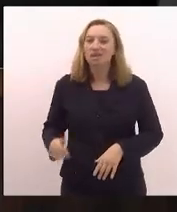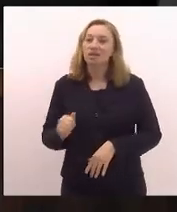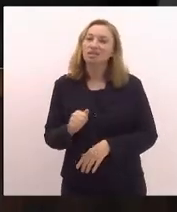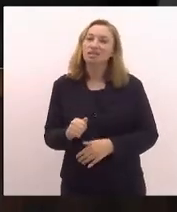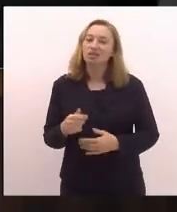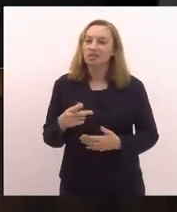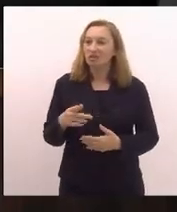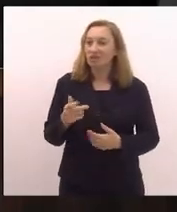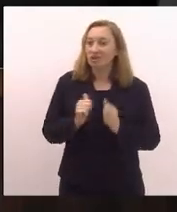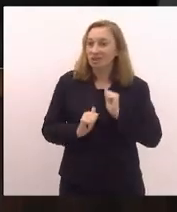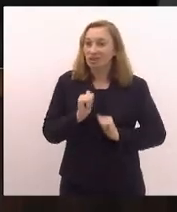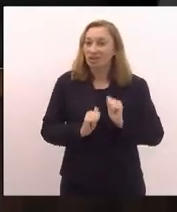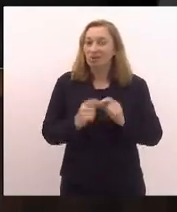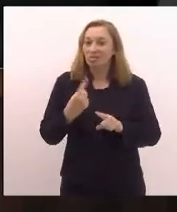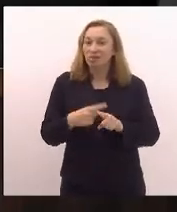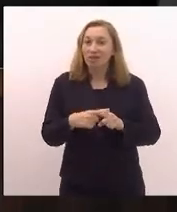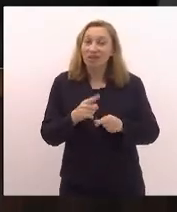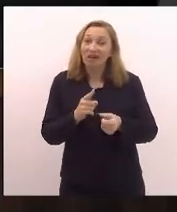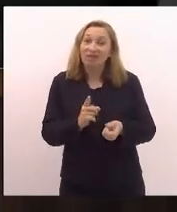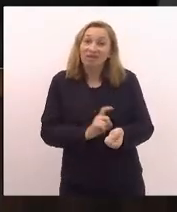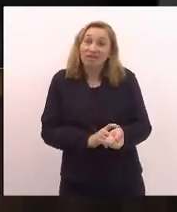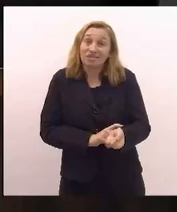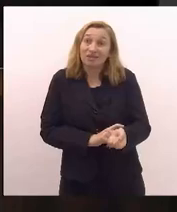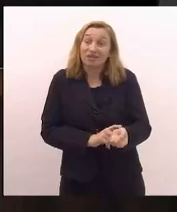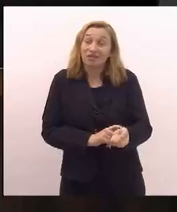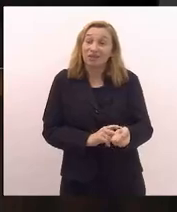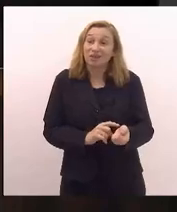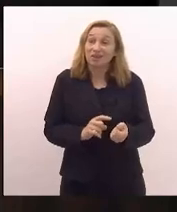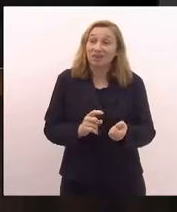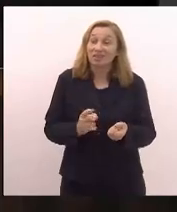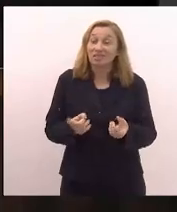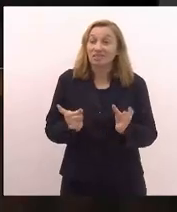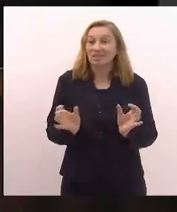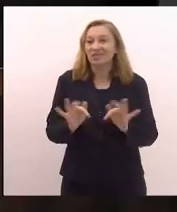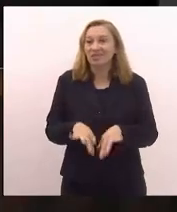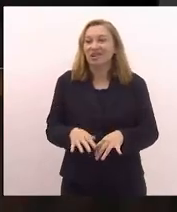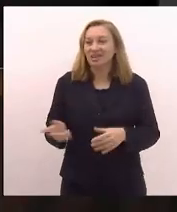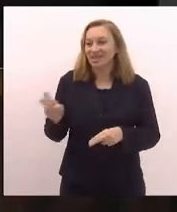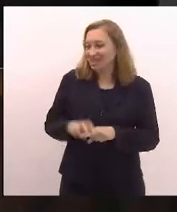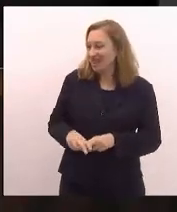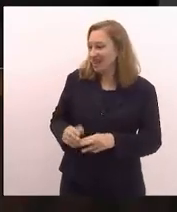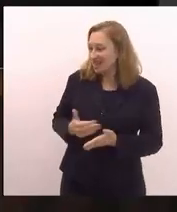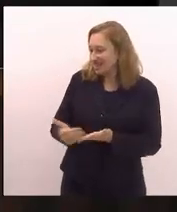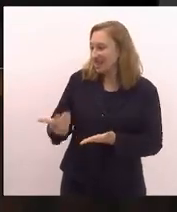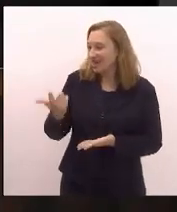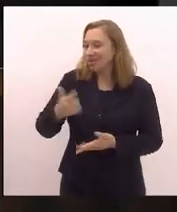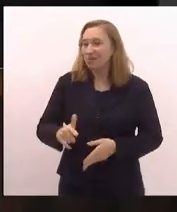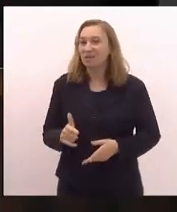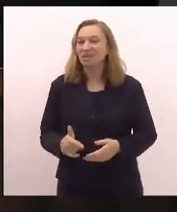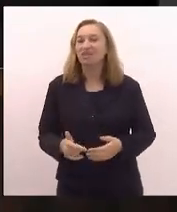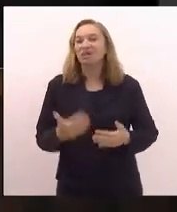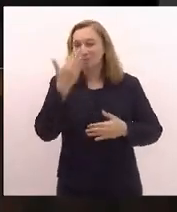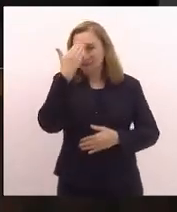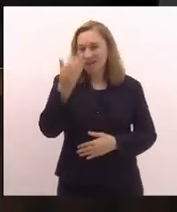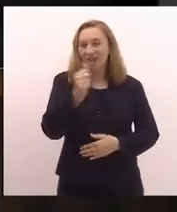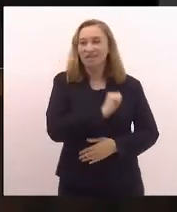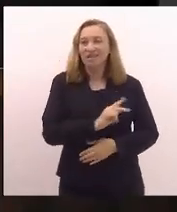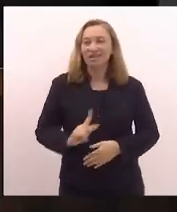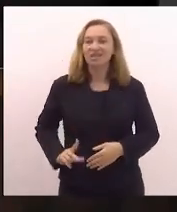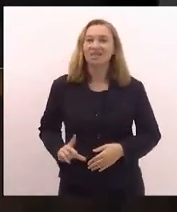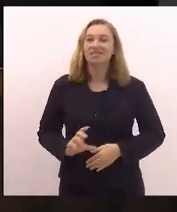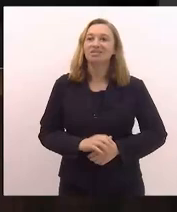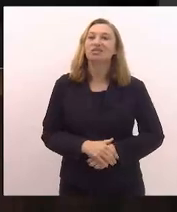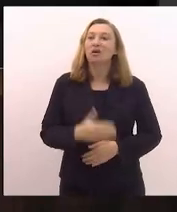Inclusive, eu estava ansiosa porque a sessão estava demorando. Sentei aqui, encerrei a sessão e comecei a minha. Então, obrigada ao nosso presidente André